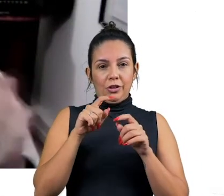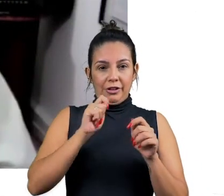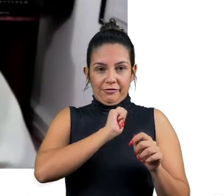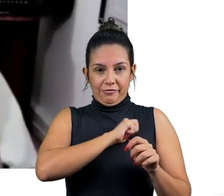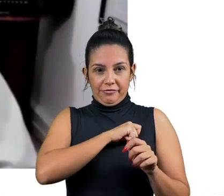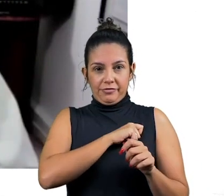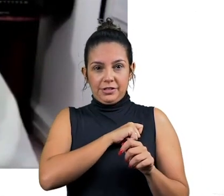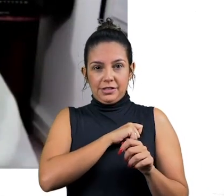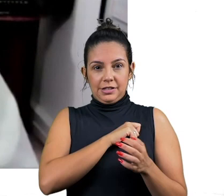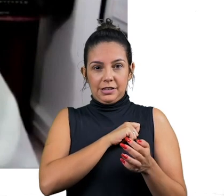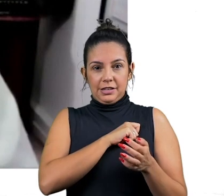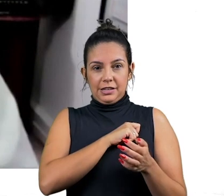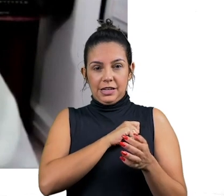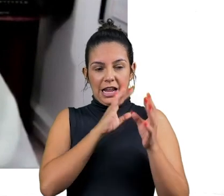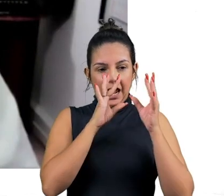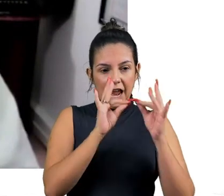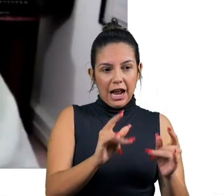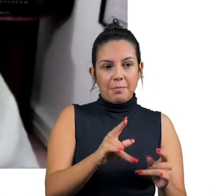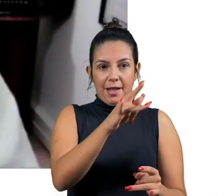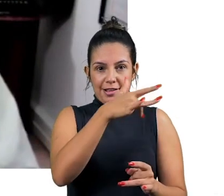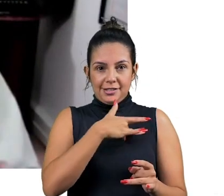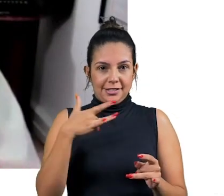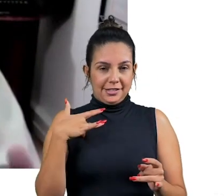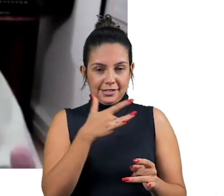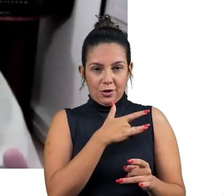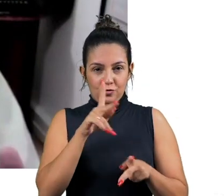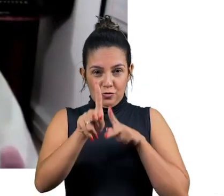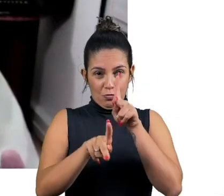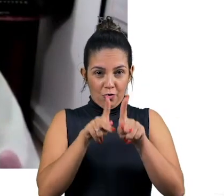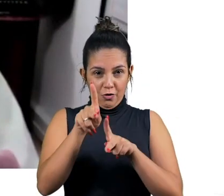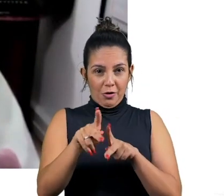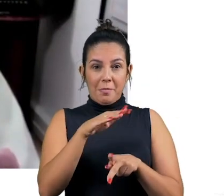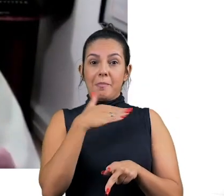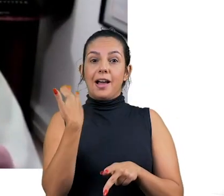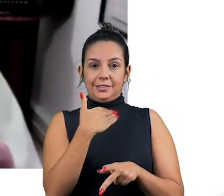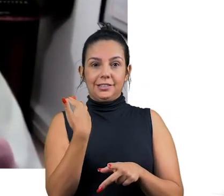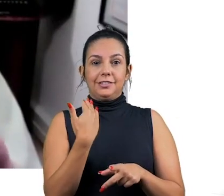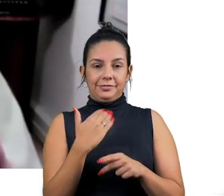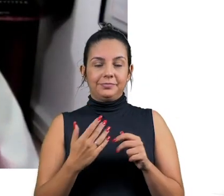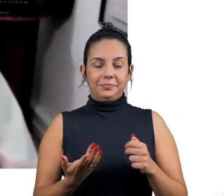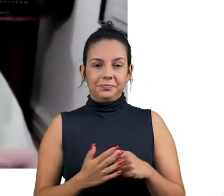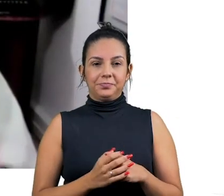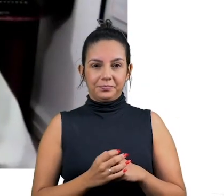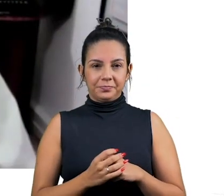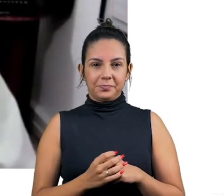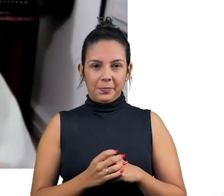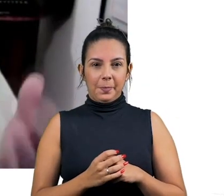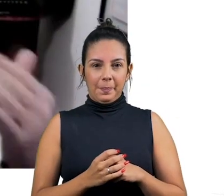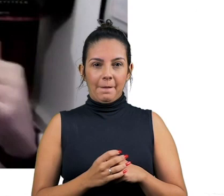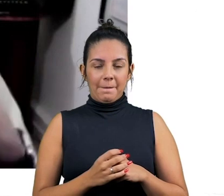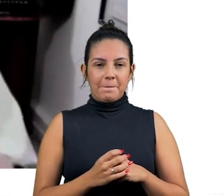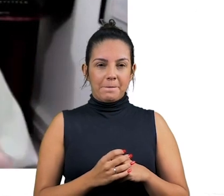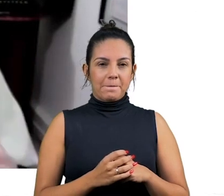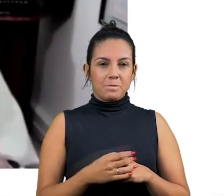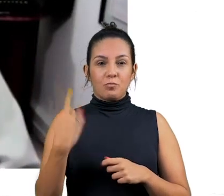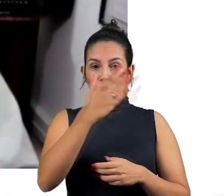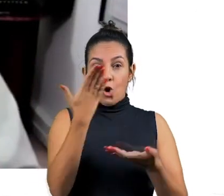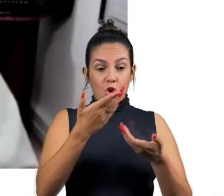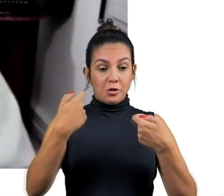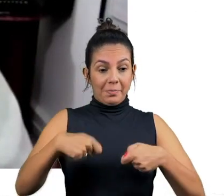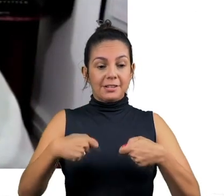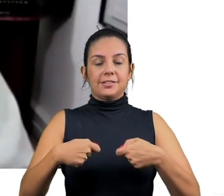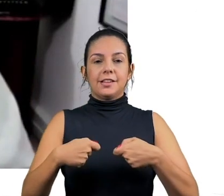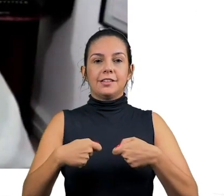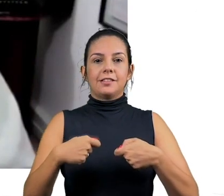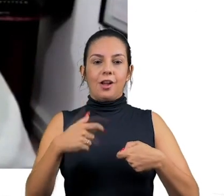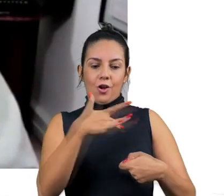fiscal e acabar com os sistemas públicos de saúde, etc., mata numa circunstância dessas, né? Então, houve um